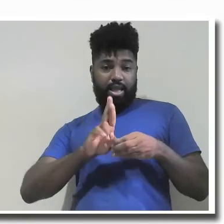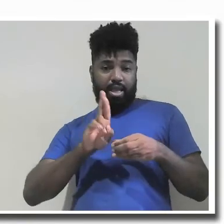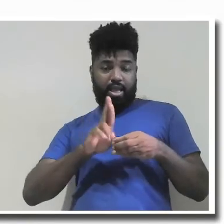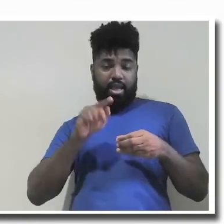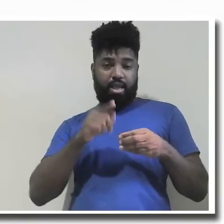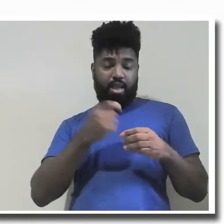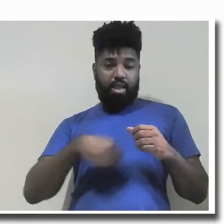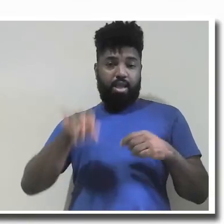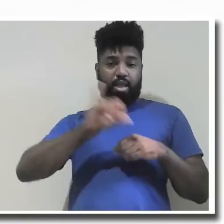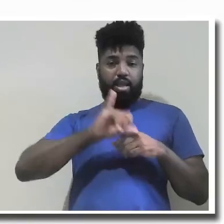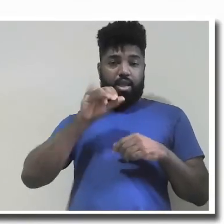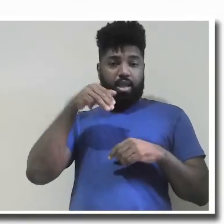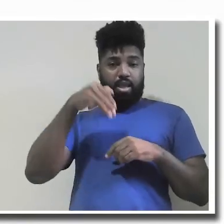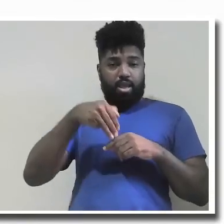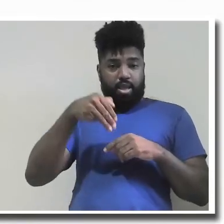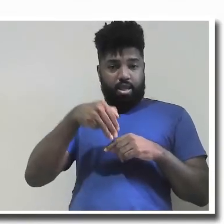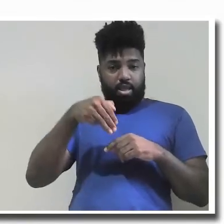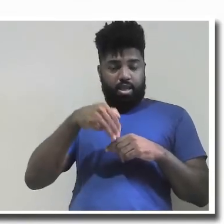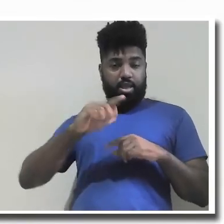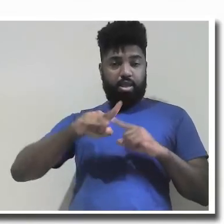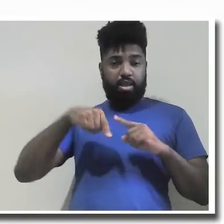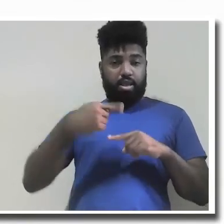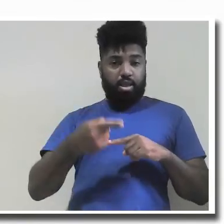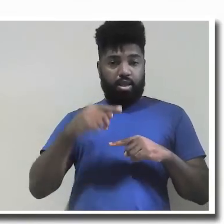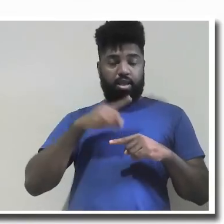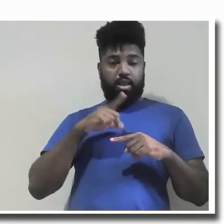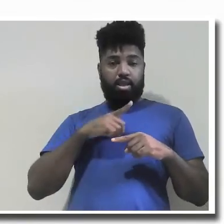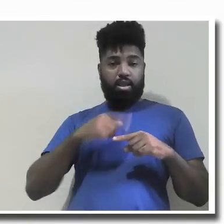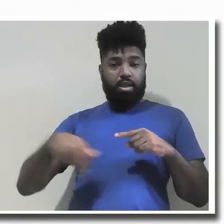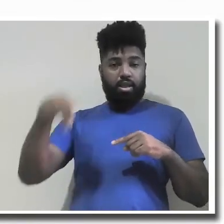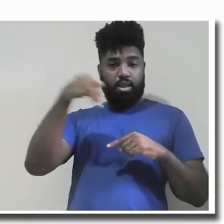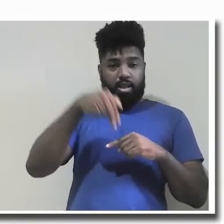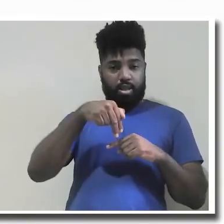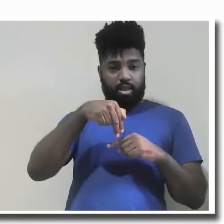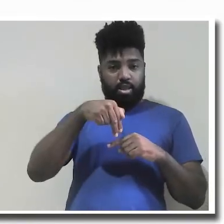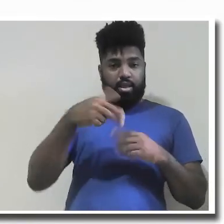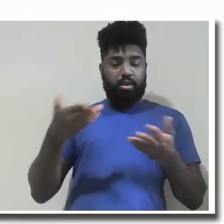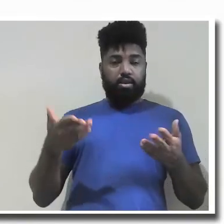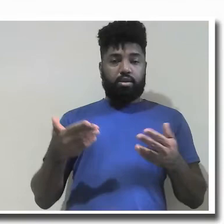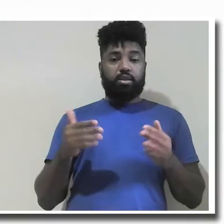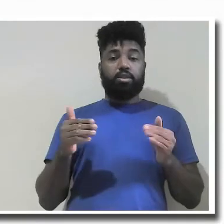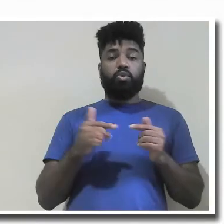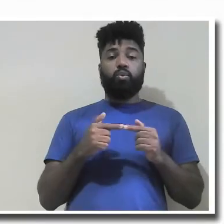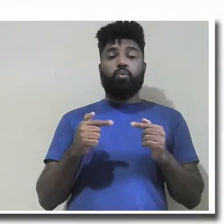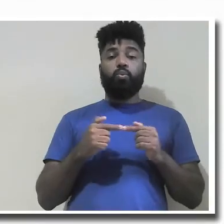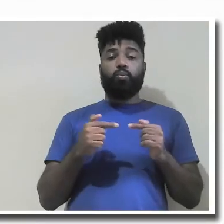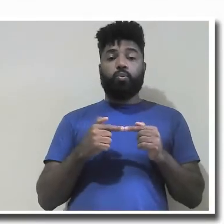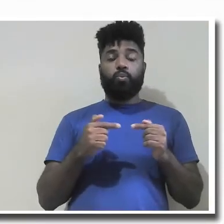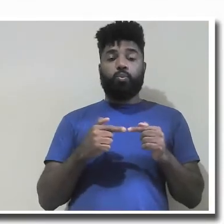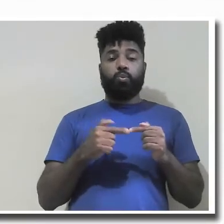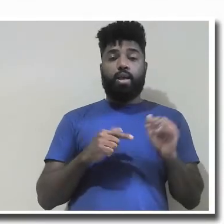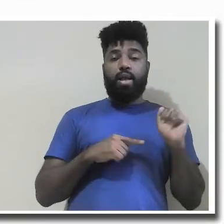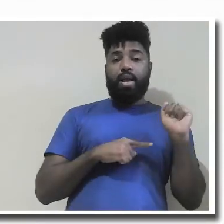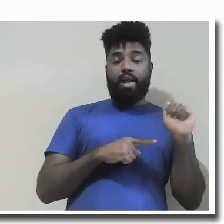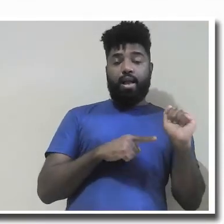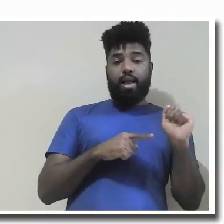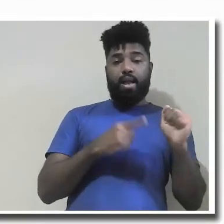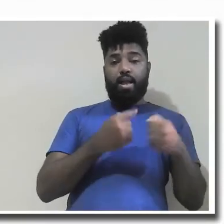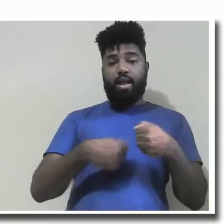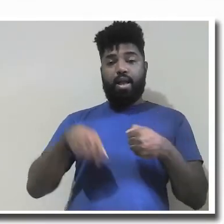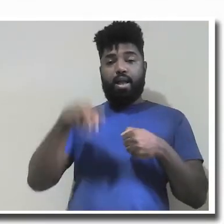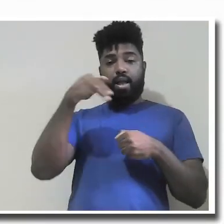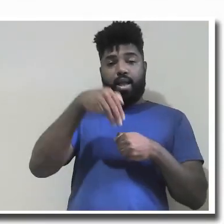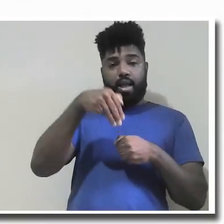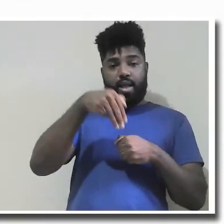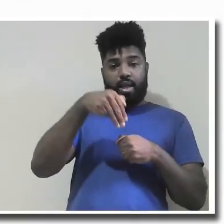a m, posteriormente elevado a n, equivale a elevado a